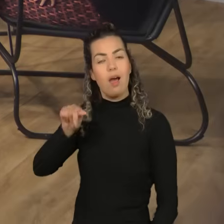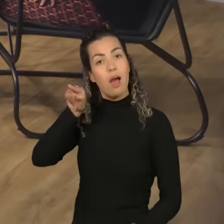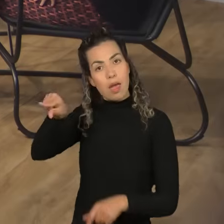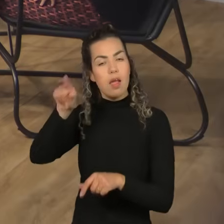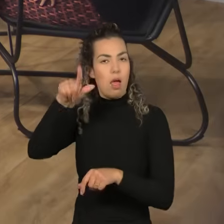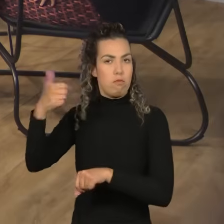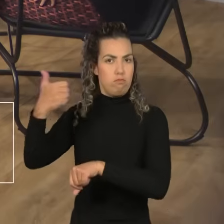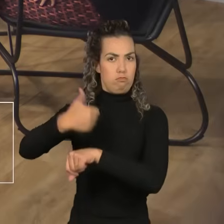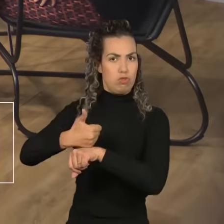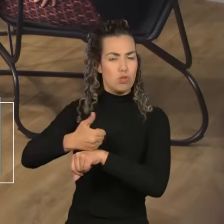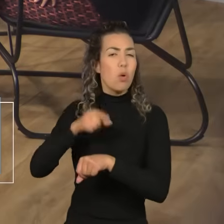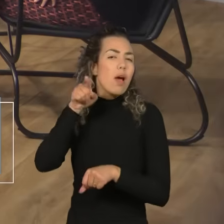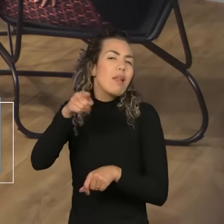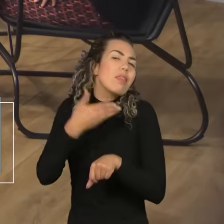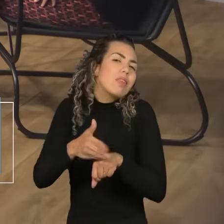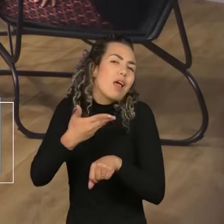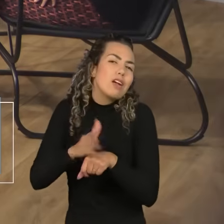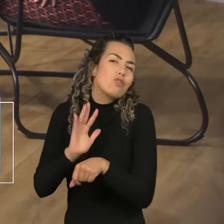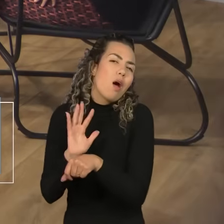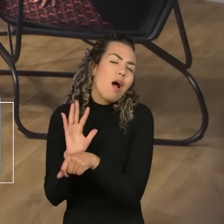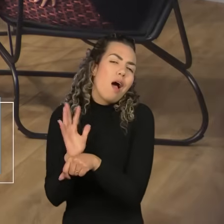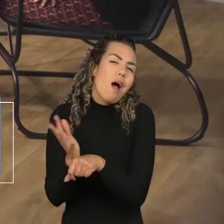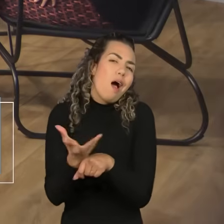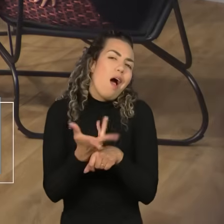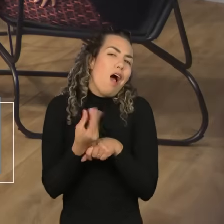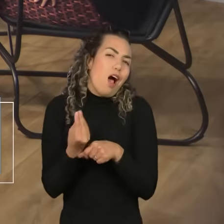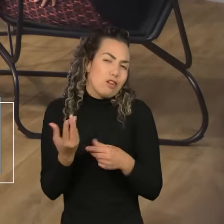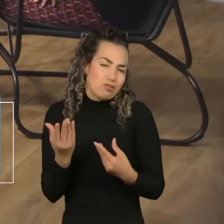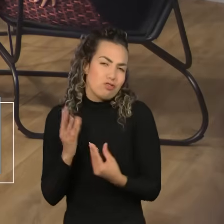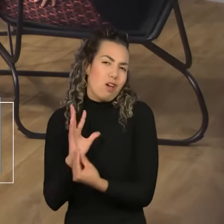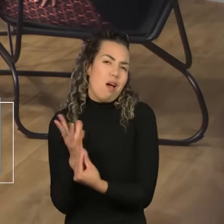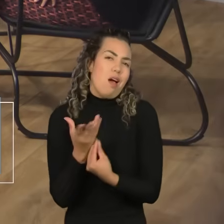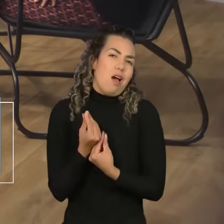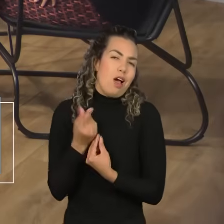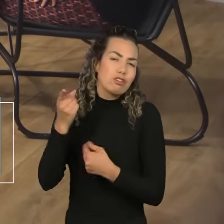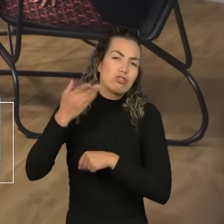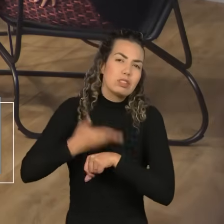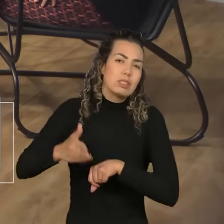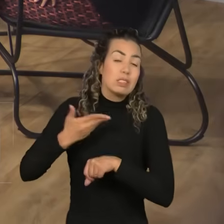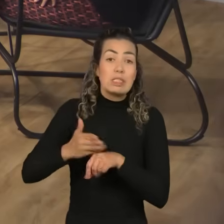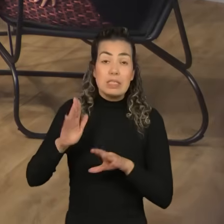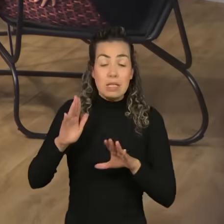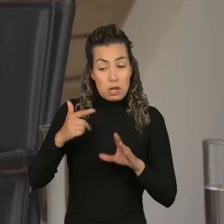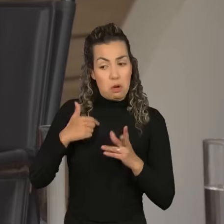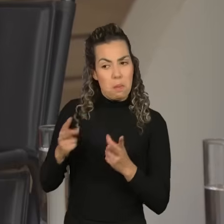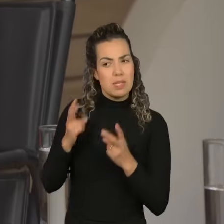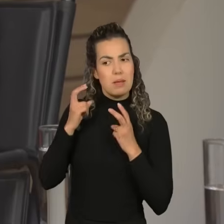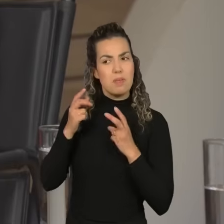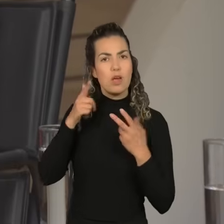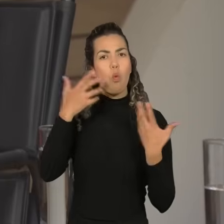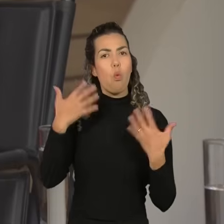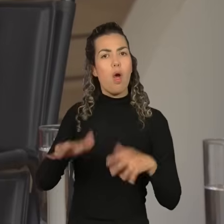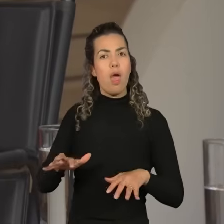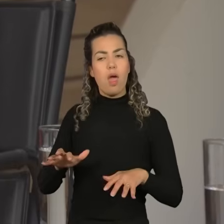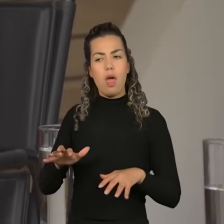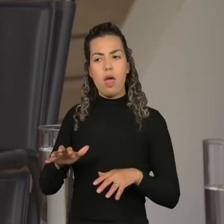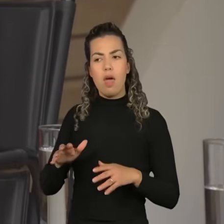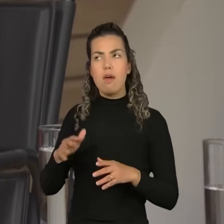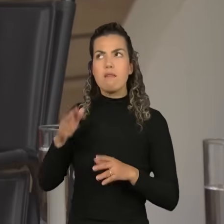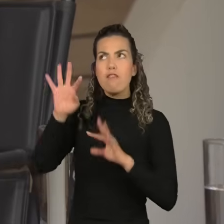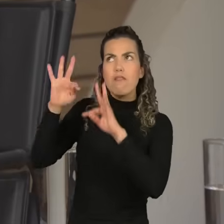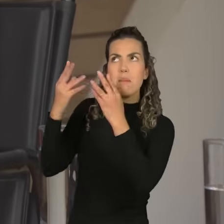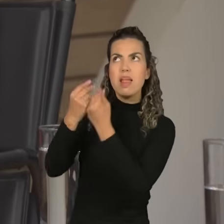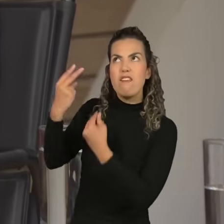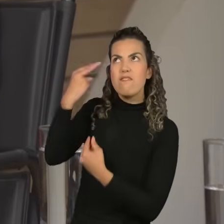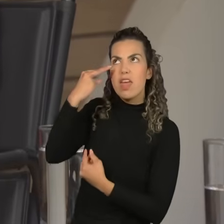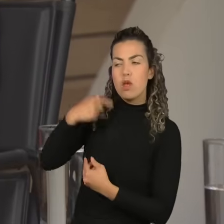linguagens artísticas e tal. Acho que ele tinha um lugar de não querer afirmar exatamente o que ele estava fazendo, principalmente para a família.